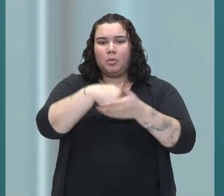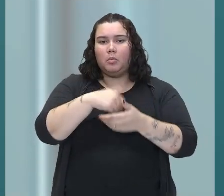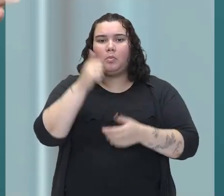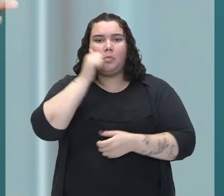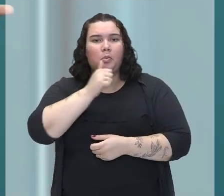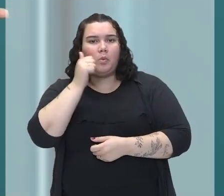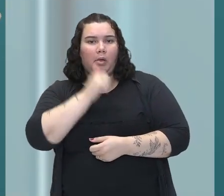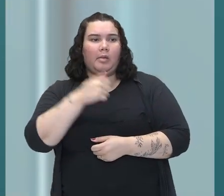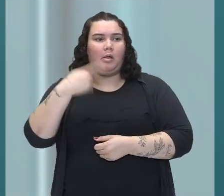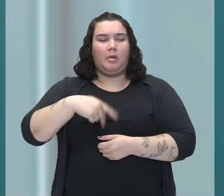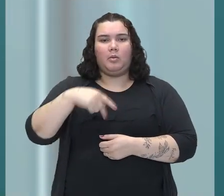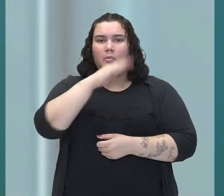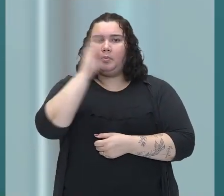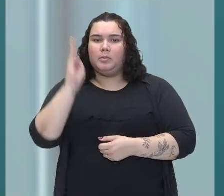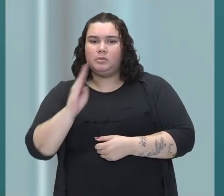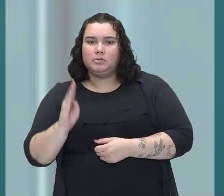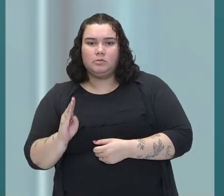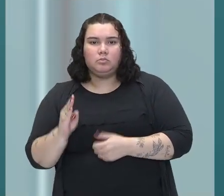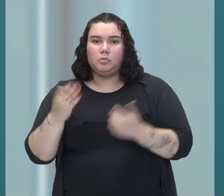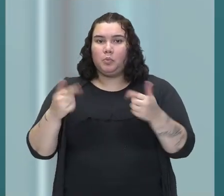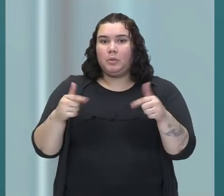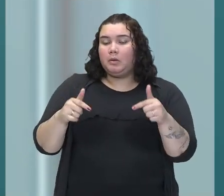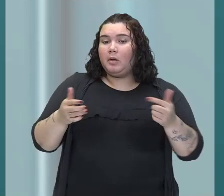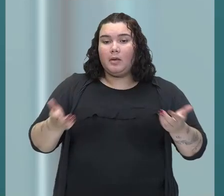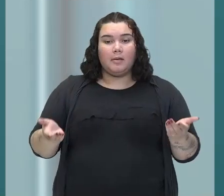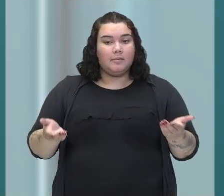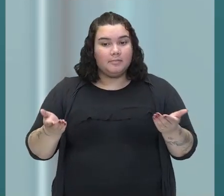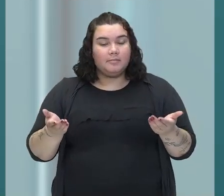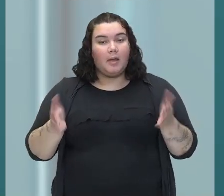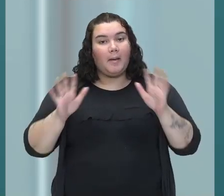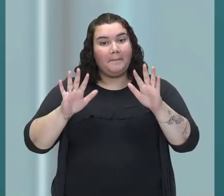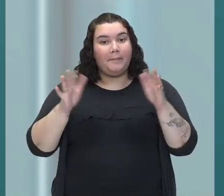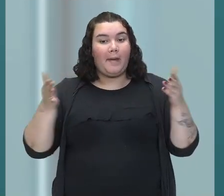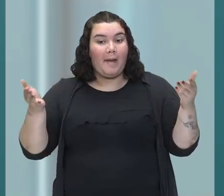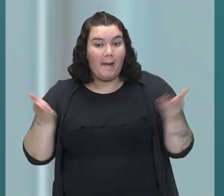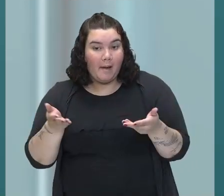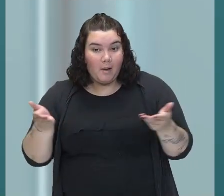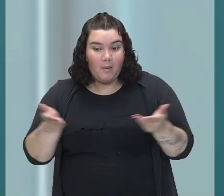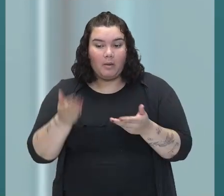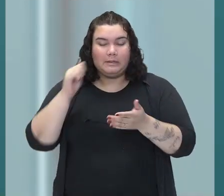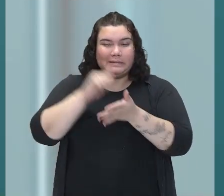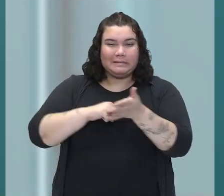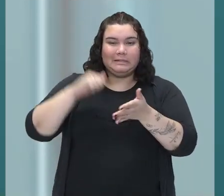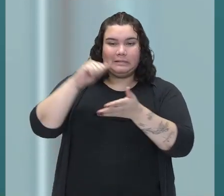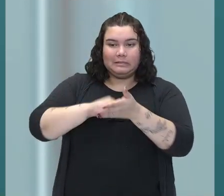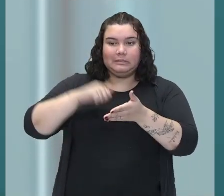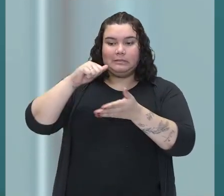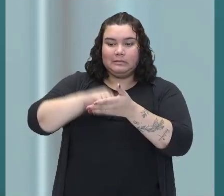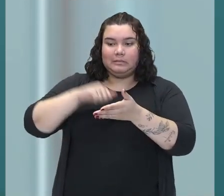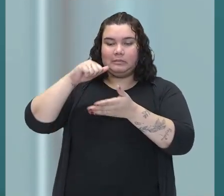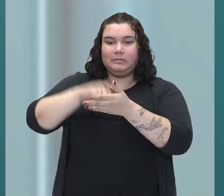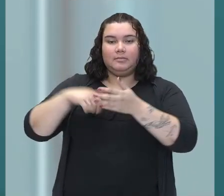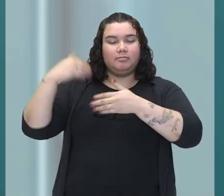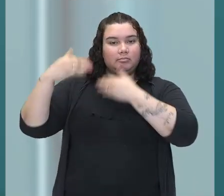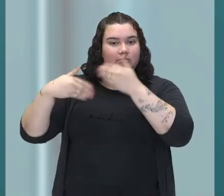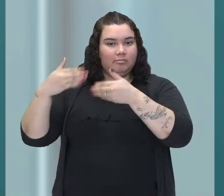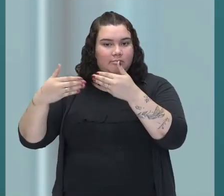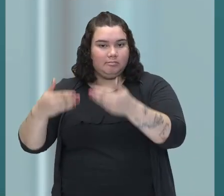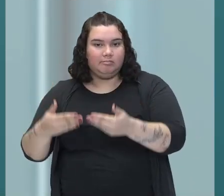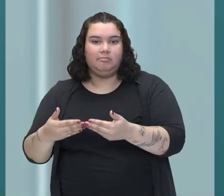campeonato brasileiro de futebol feminino. E agora, depois de muita luta, muita insistência,